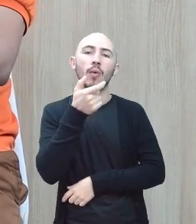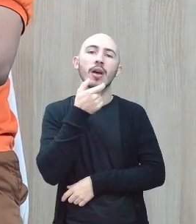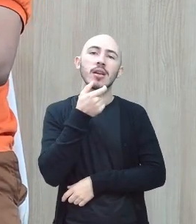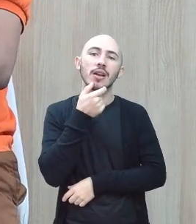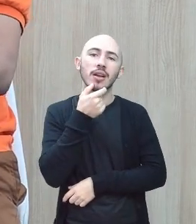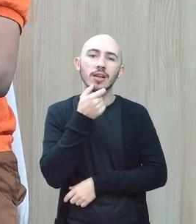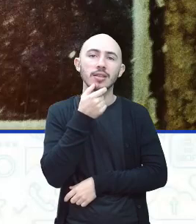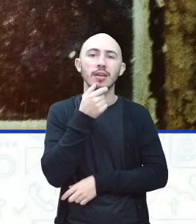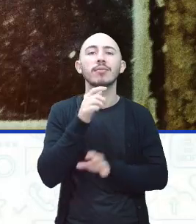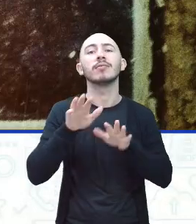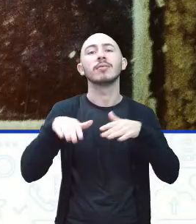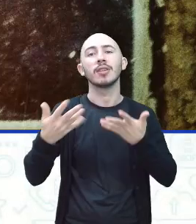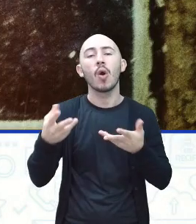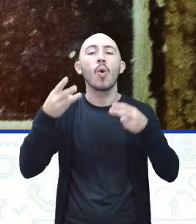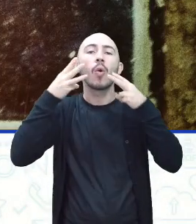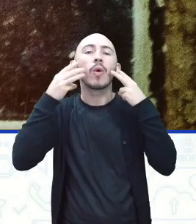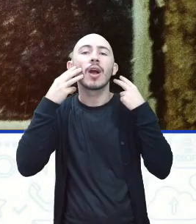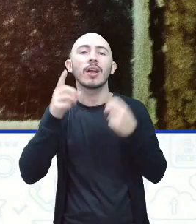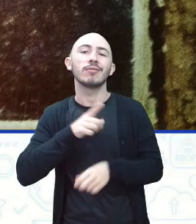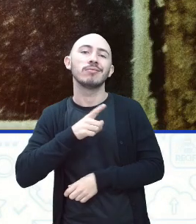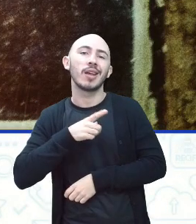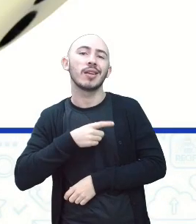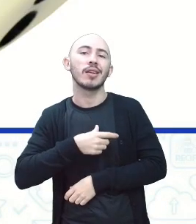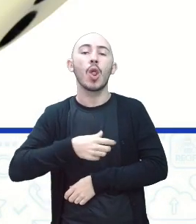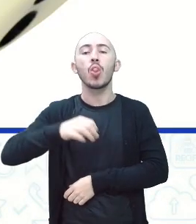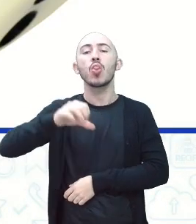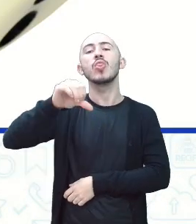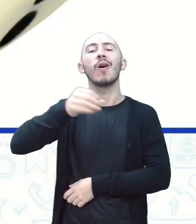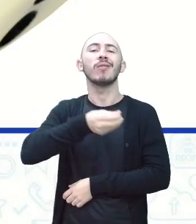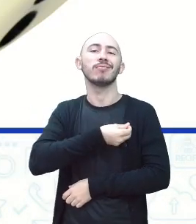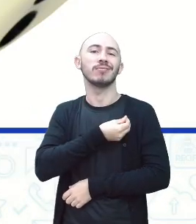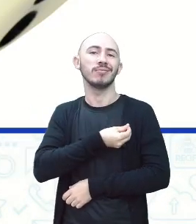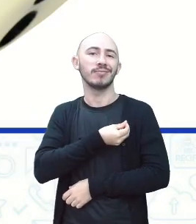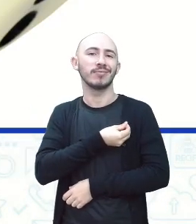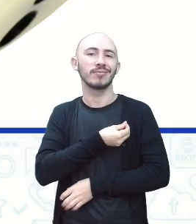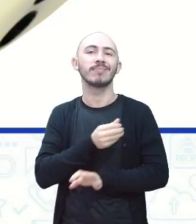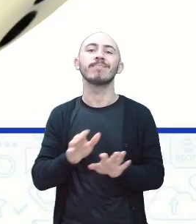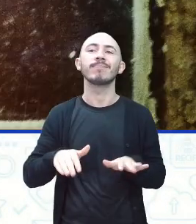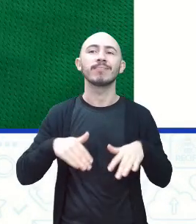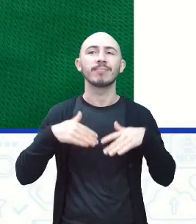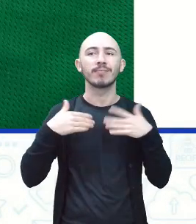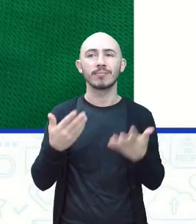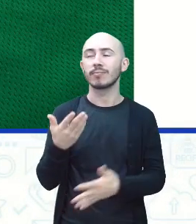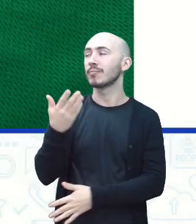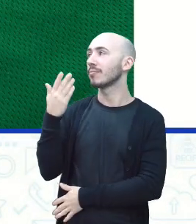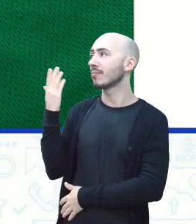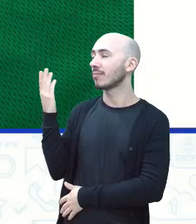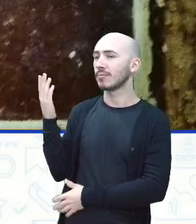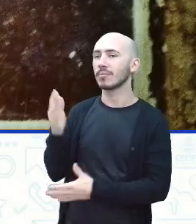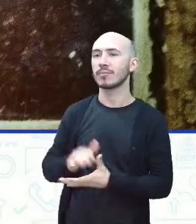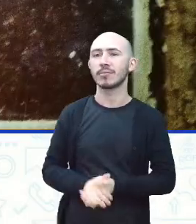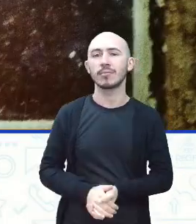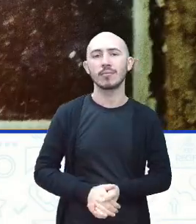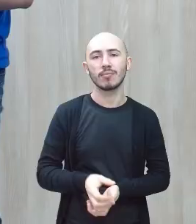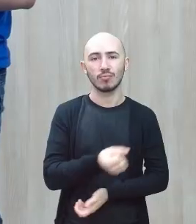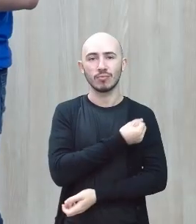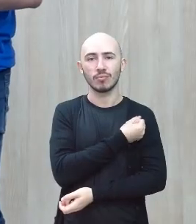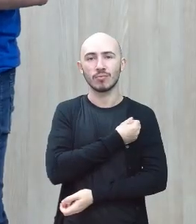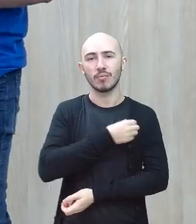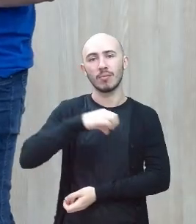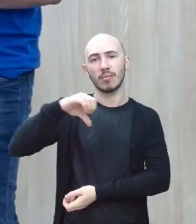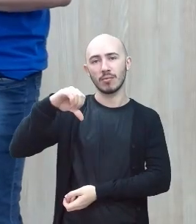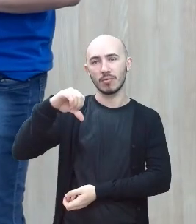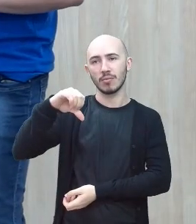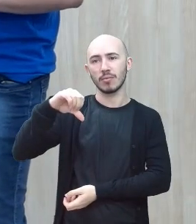para o próximo número. 9. 9. Ou seja, 7 e agora 9,